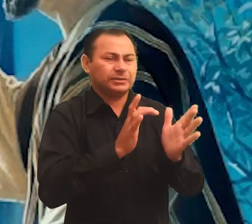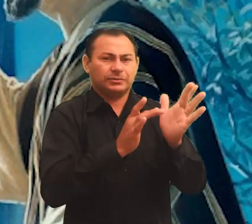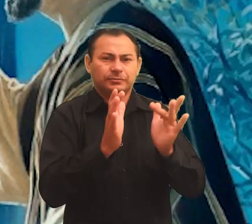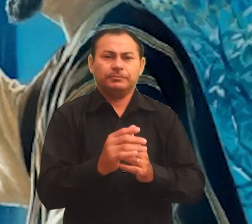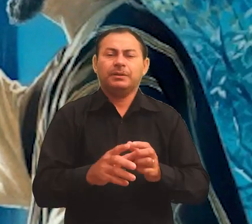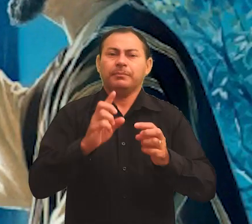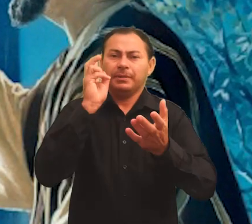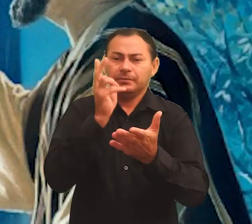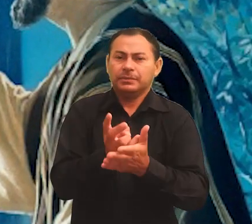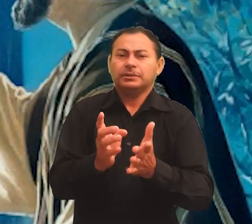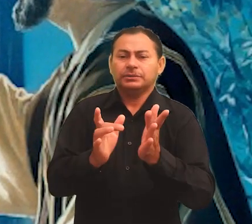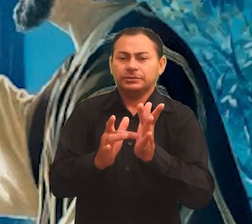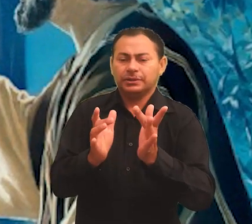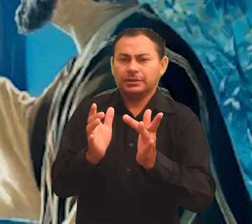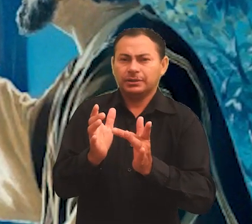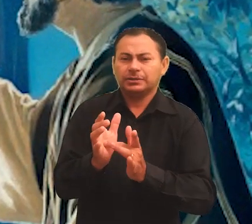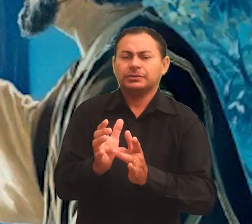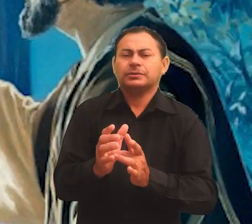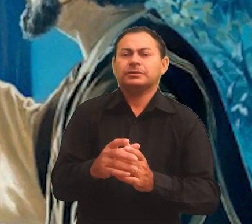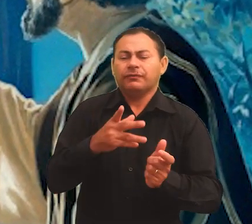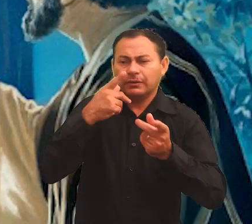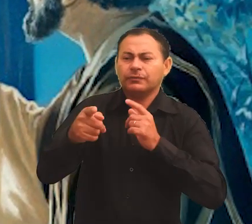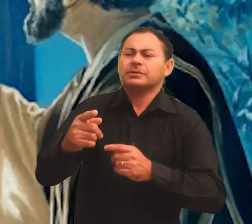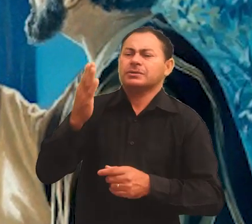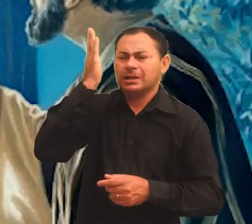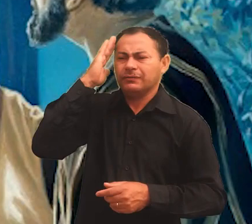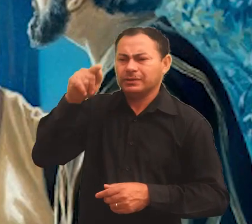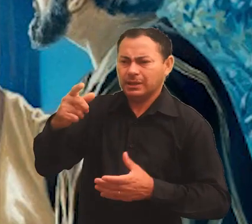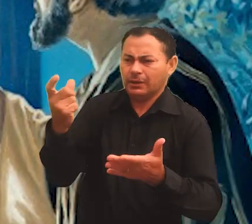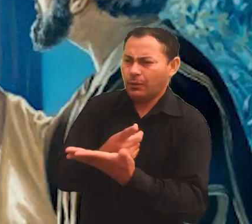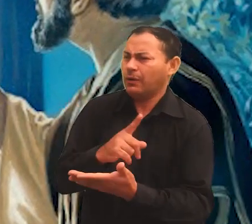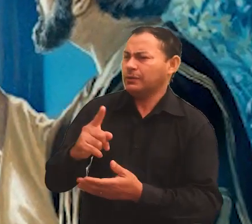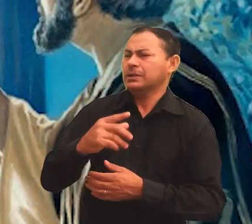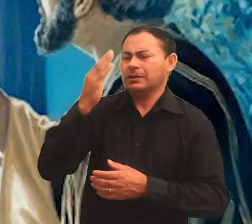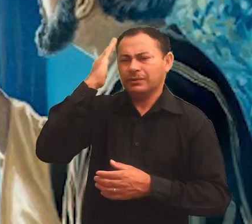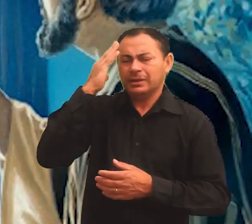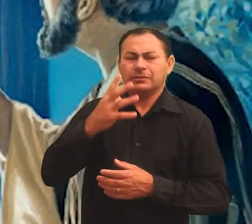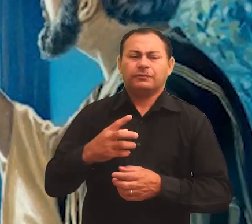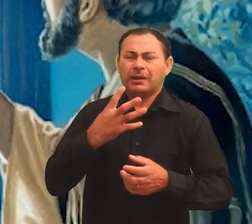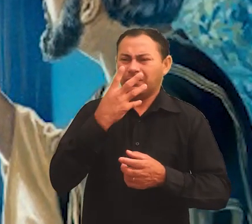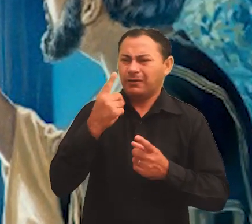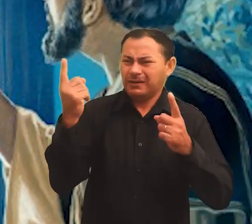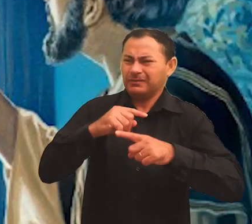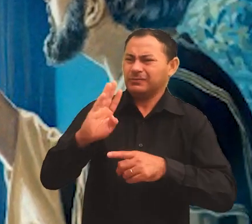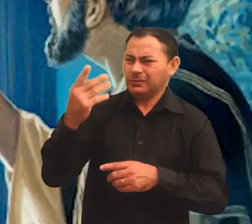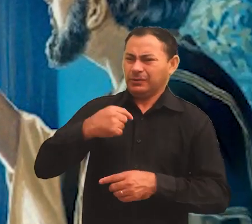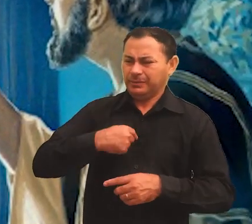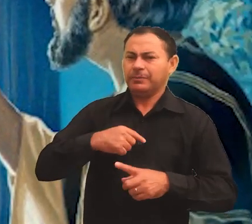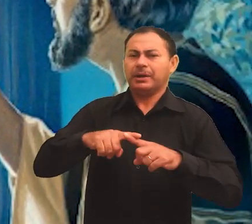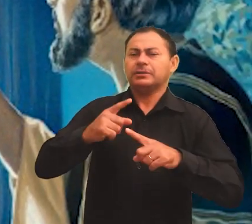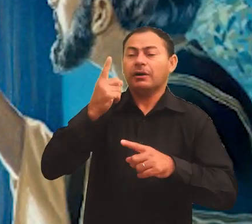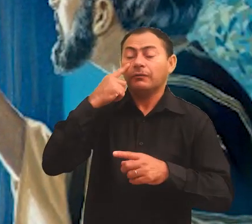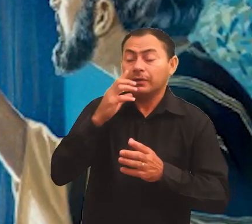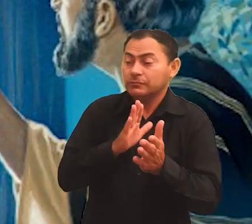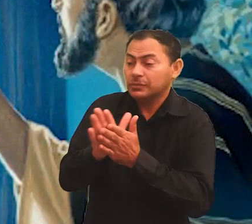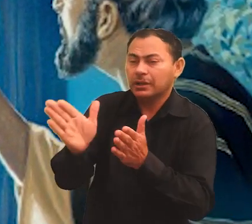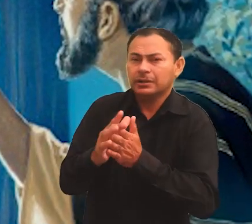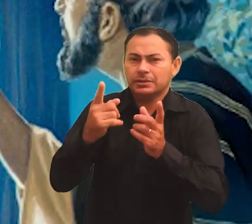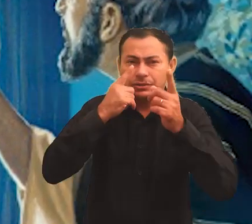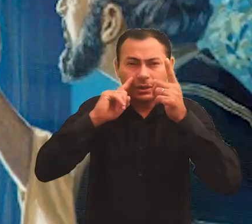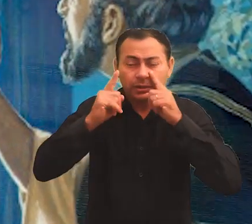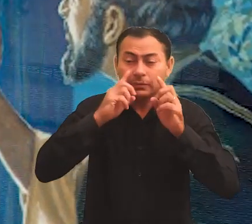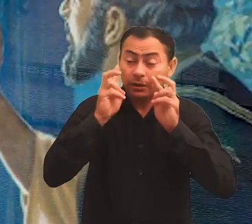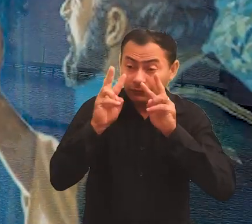vez reafirmando e dizendo: Eu sei que você errou, eu sei que você me negou, eu sei de tudo isso, eu vi quando você saiu correndo